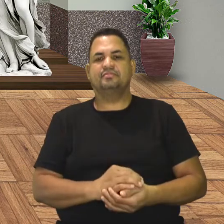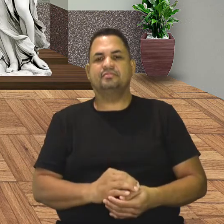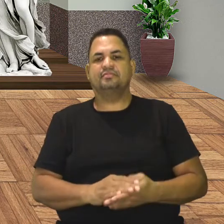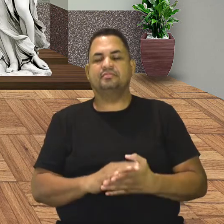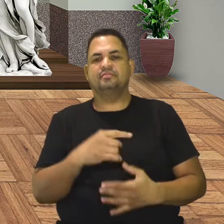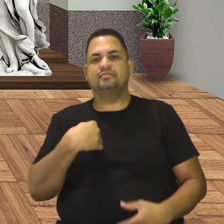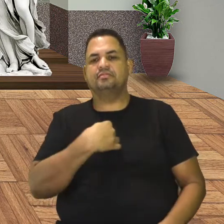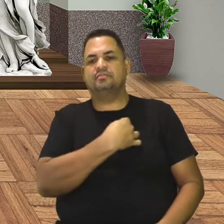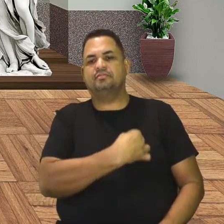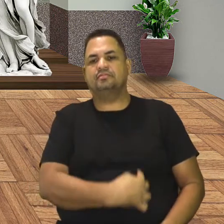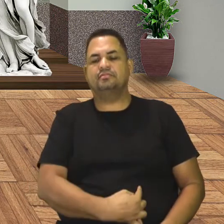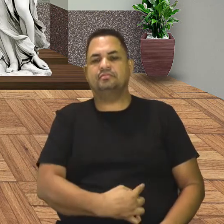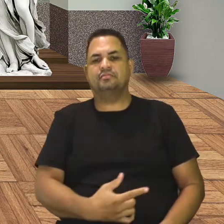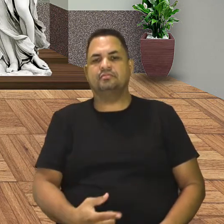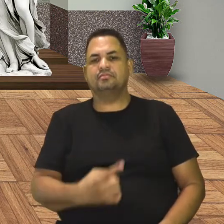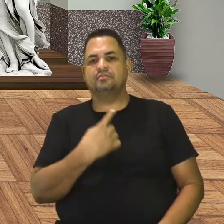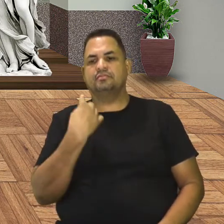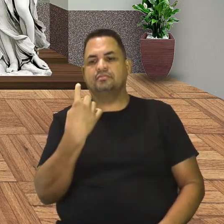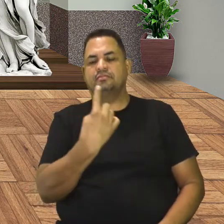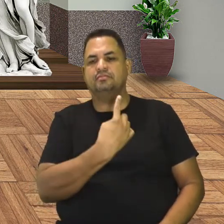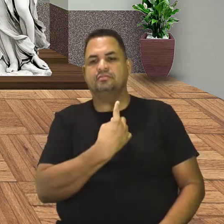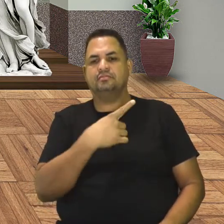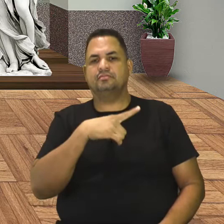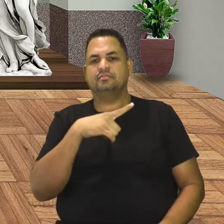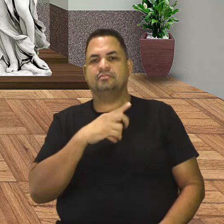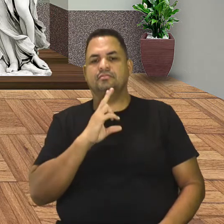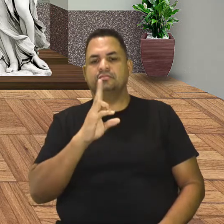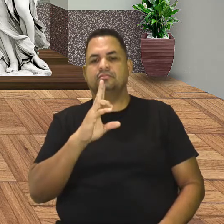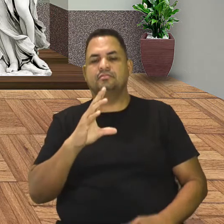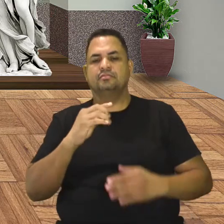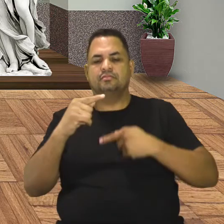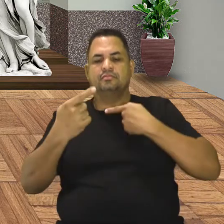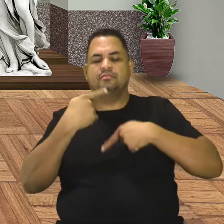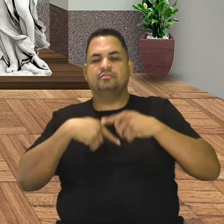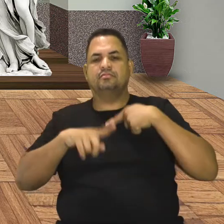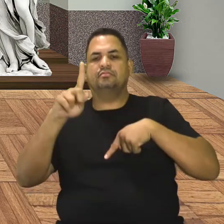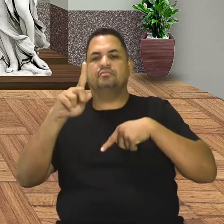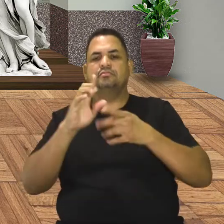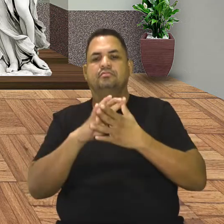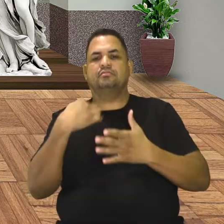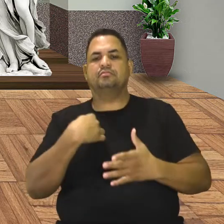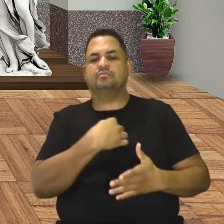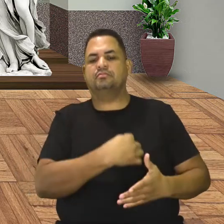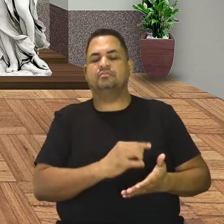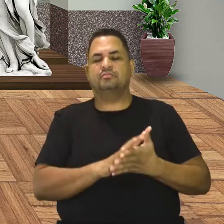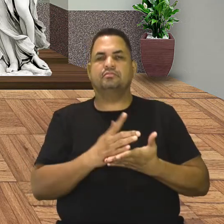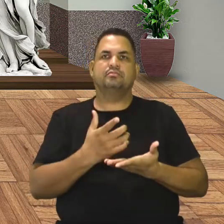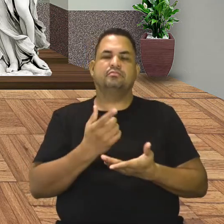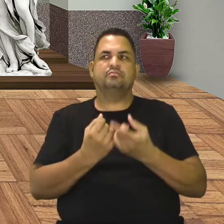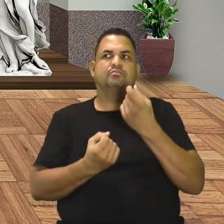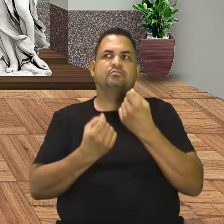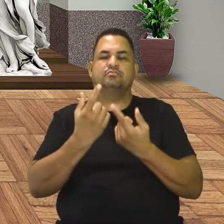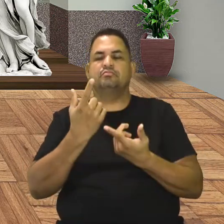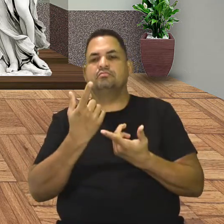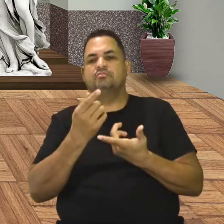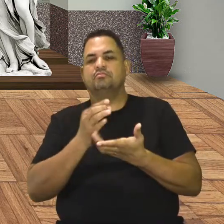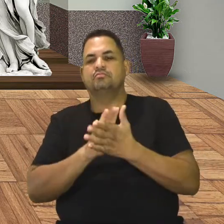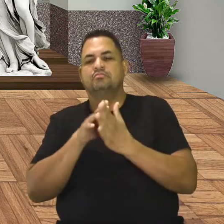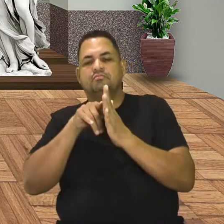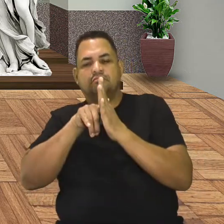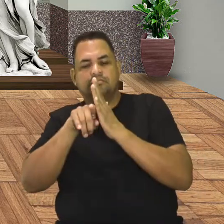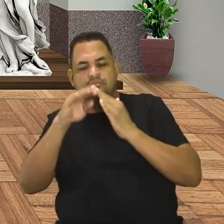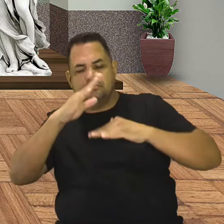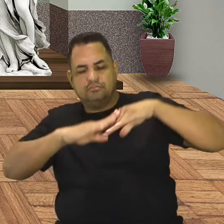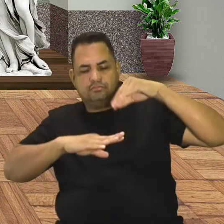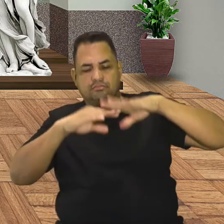na China, nós temos esse processo de crescimento da China. Há alguns estudiosos que dizem que a